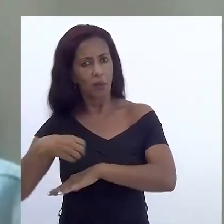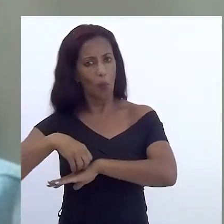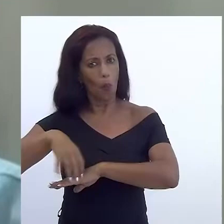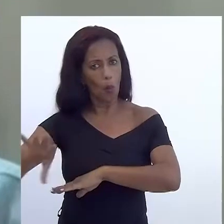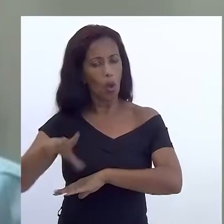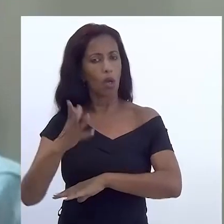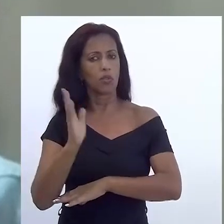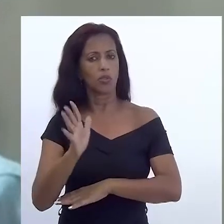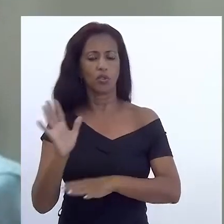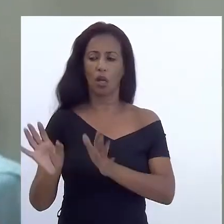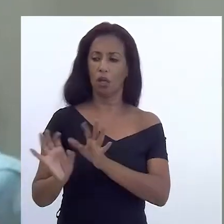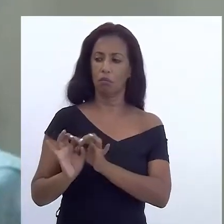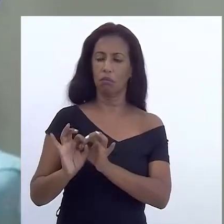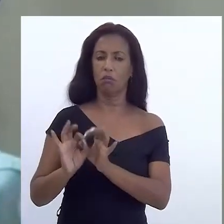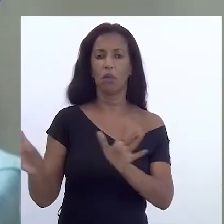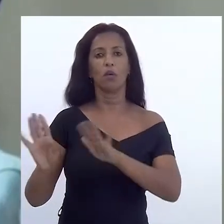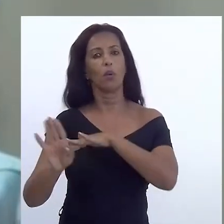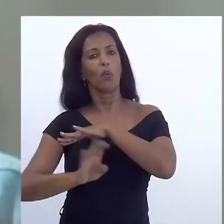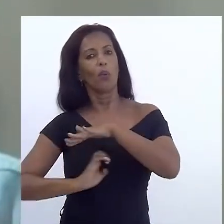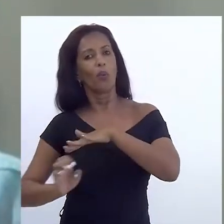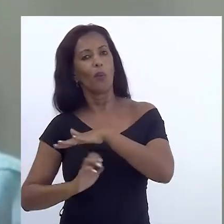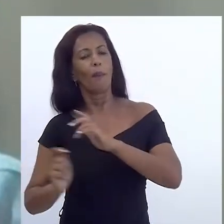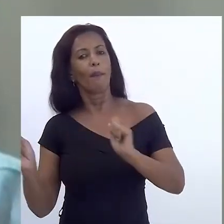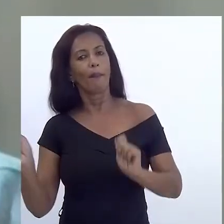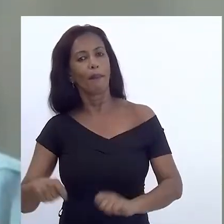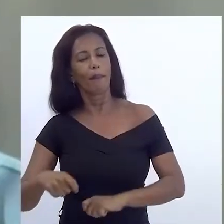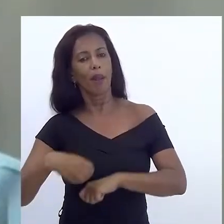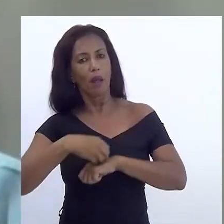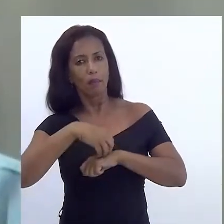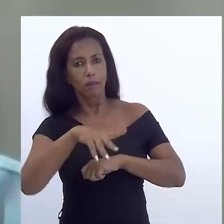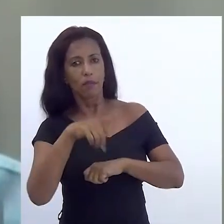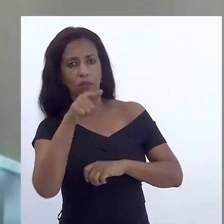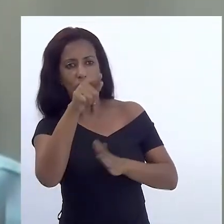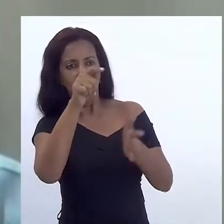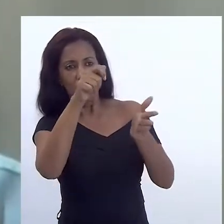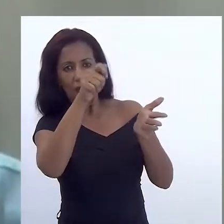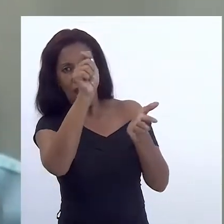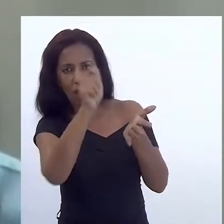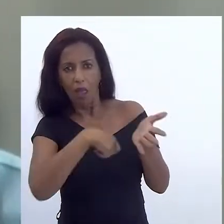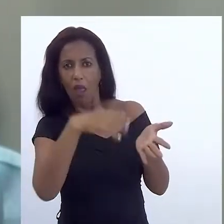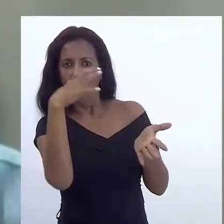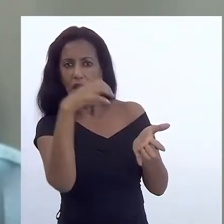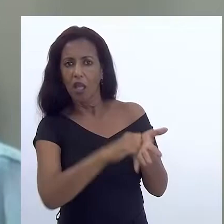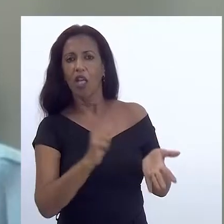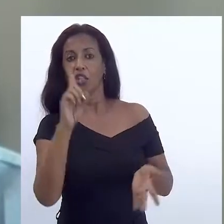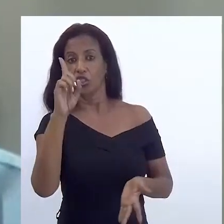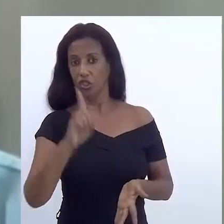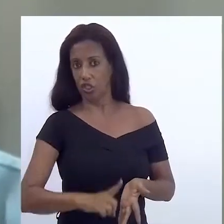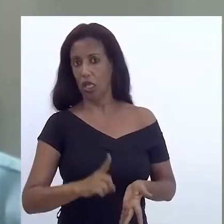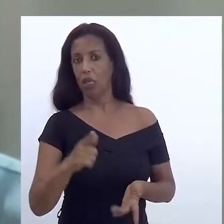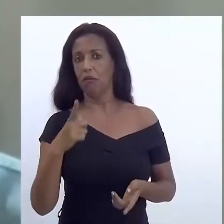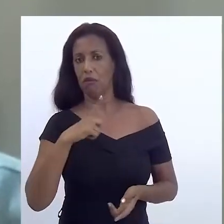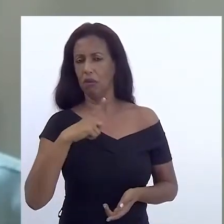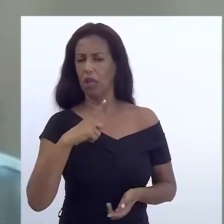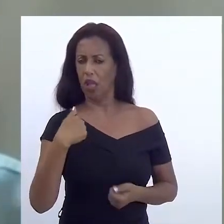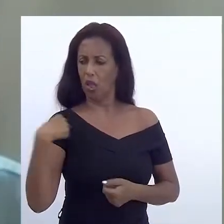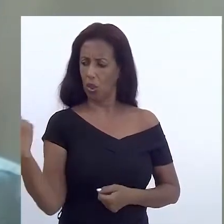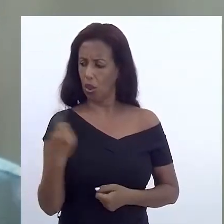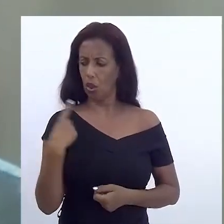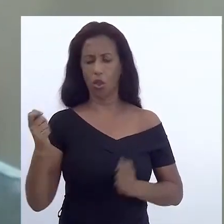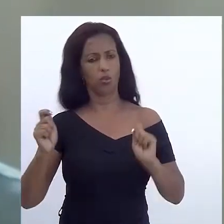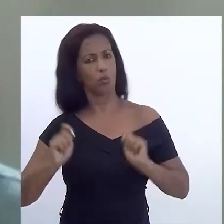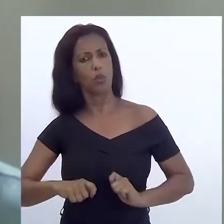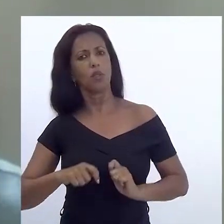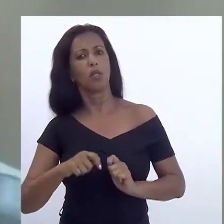autorização da empresa para poder aplicar. É um questionário registrado com direitos autorais, mas nós estamos autorizados a utilizar para fins